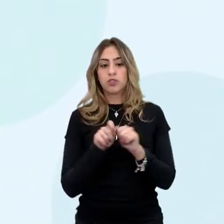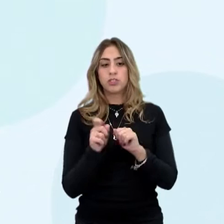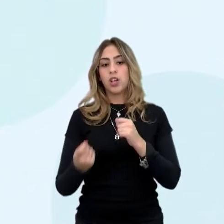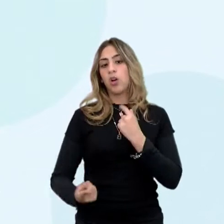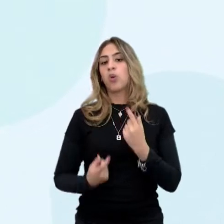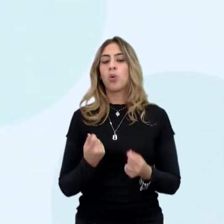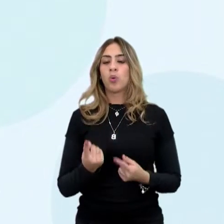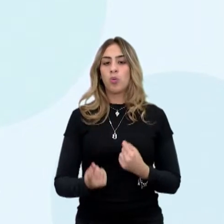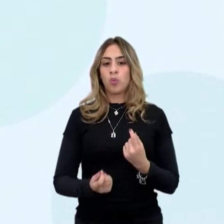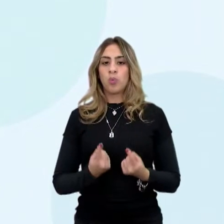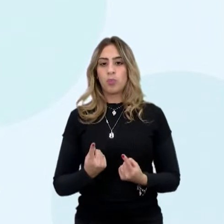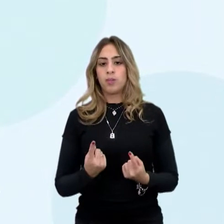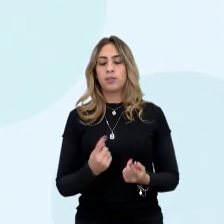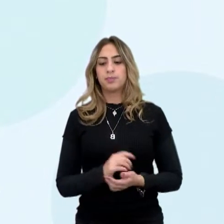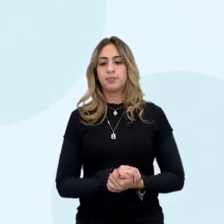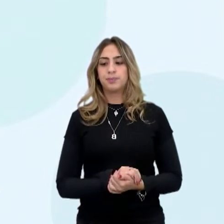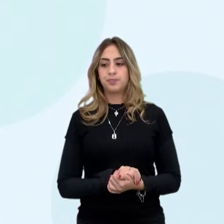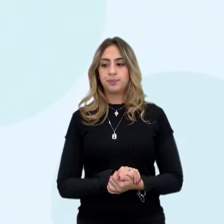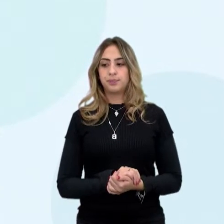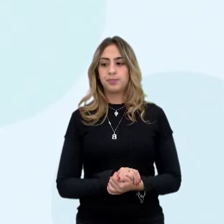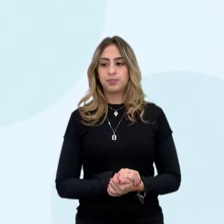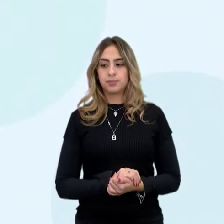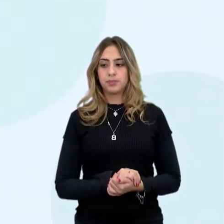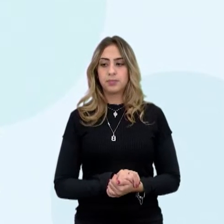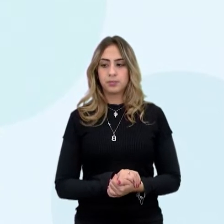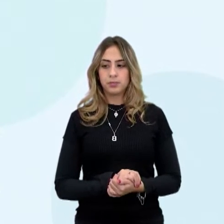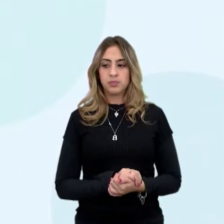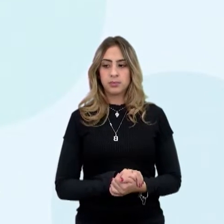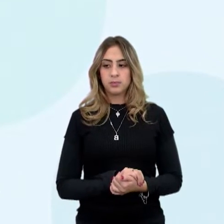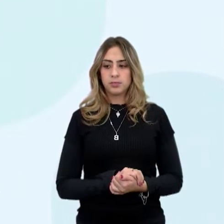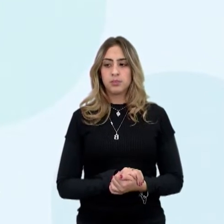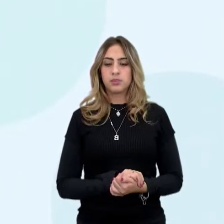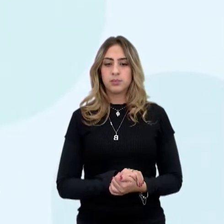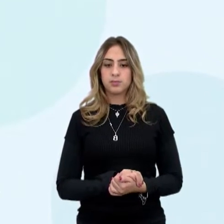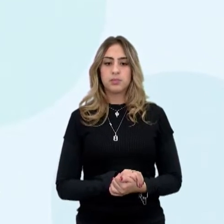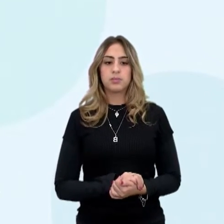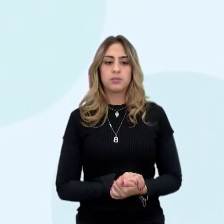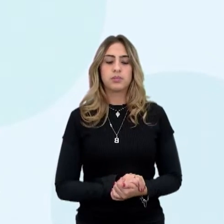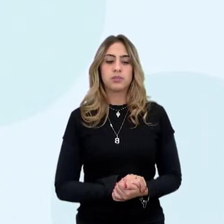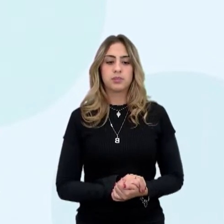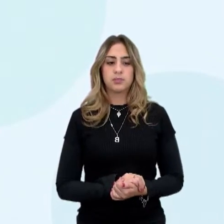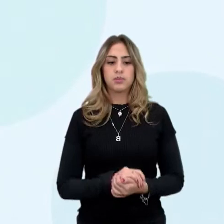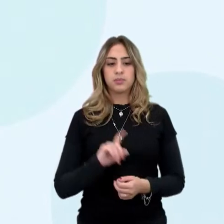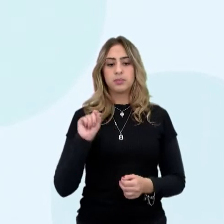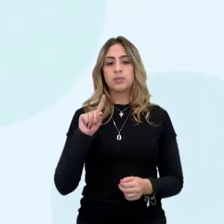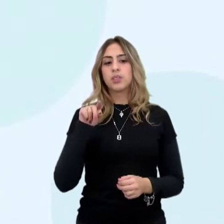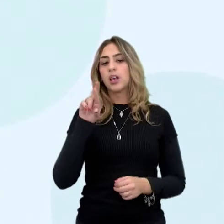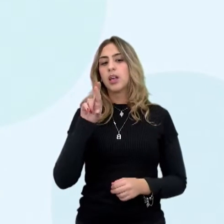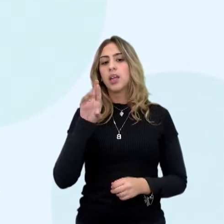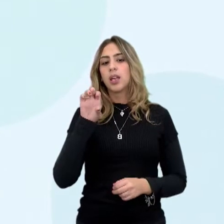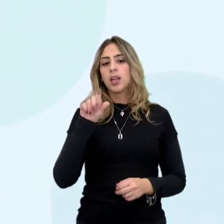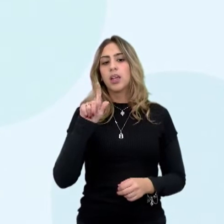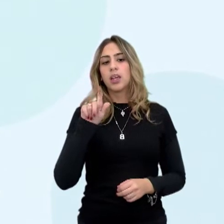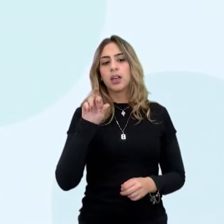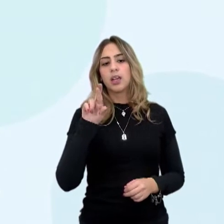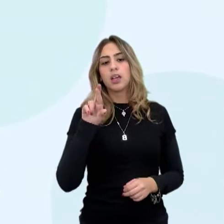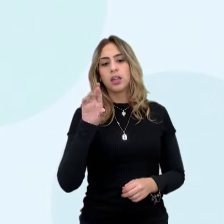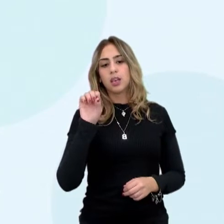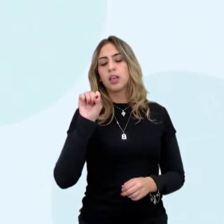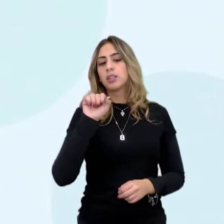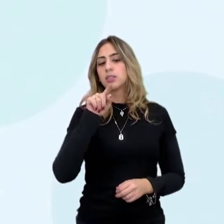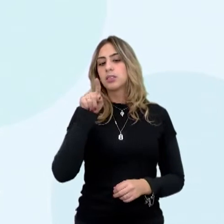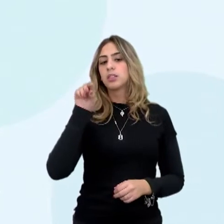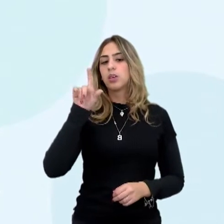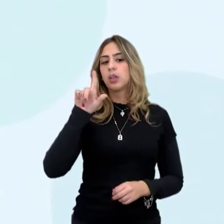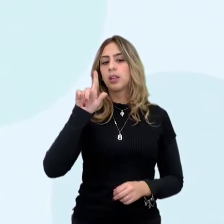algumas, né, para vocês e vamos responder, né, porque o objetivo da aula hoje é outro. O que é uma regressão linear simples?